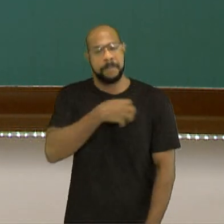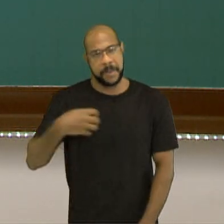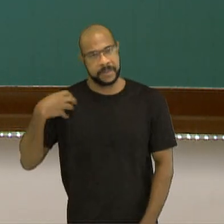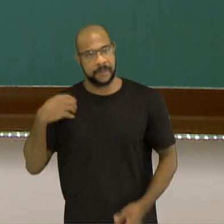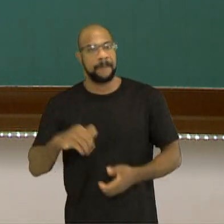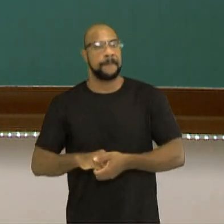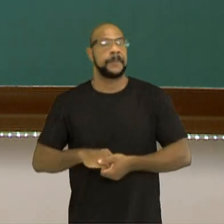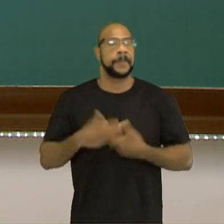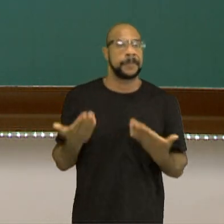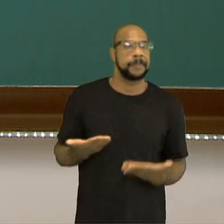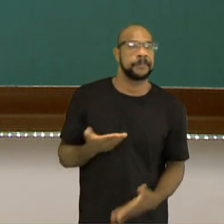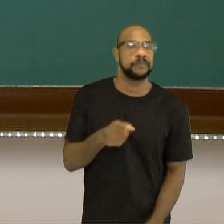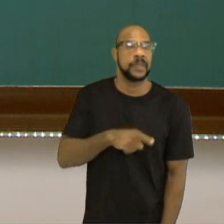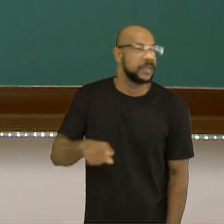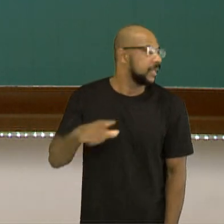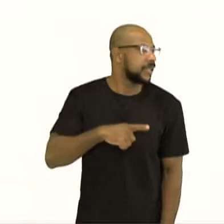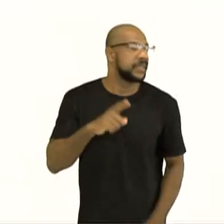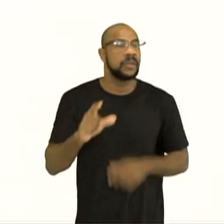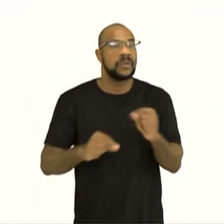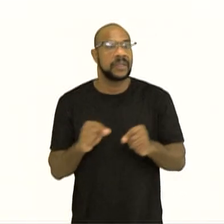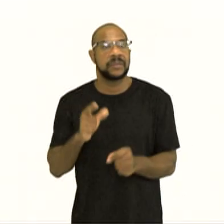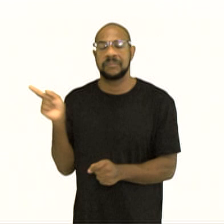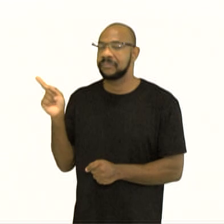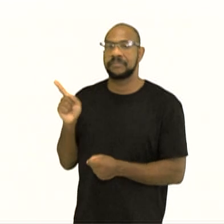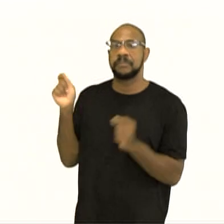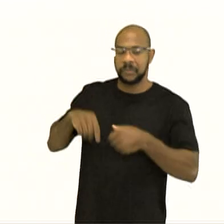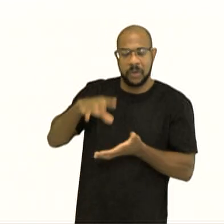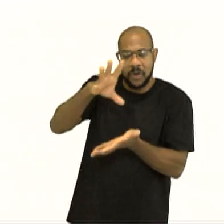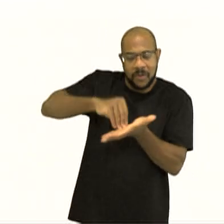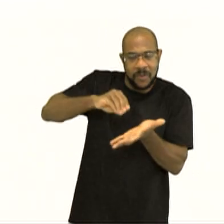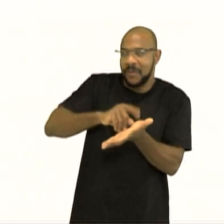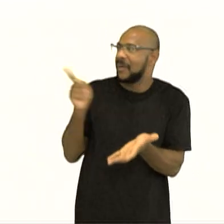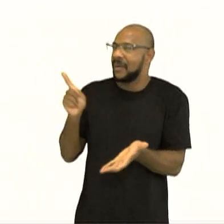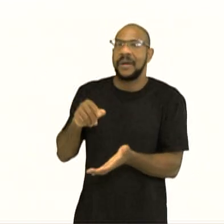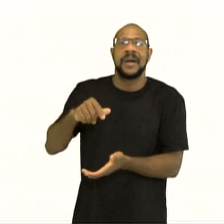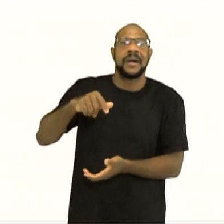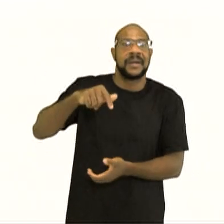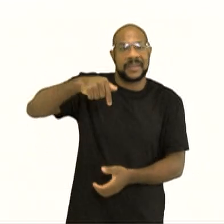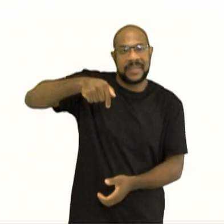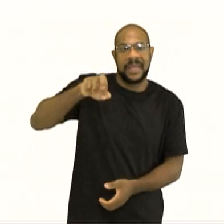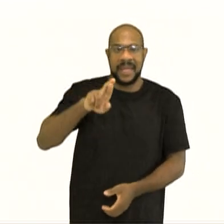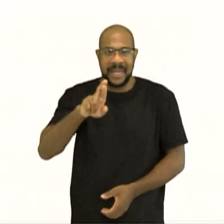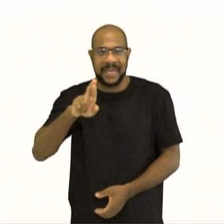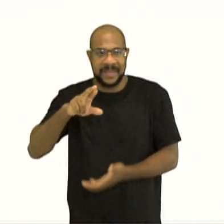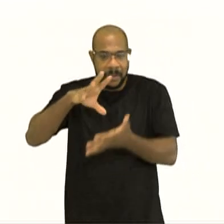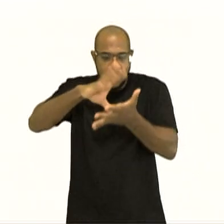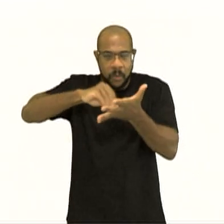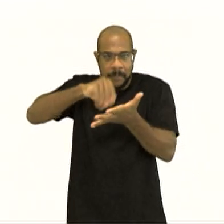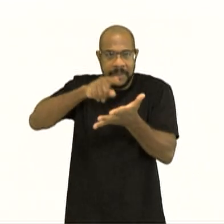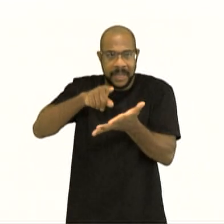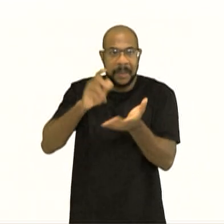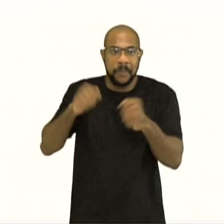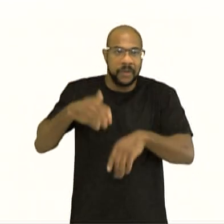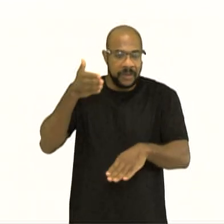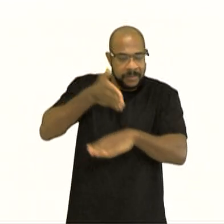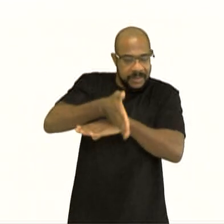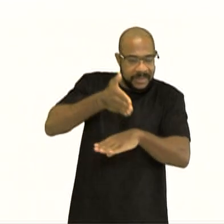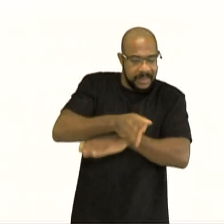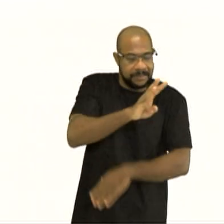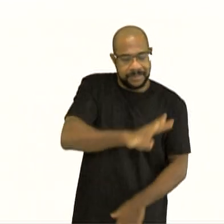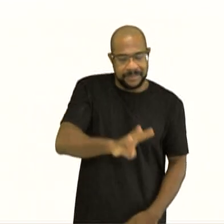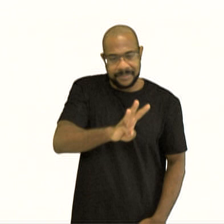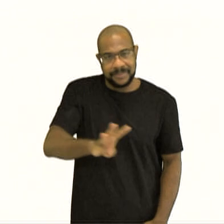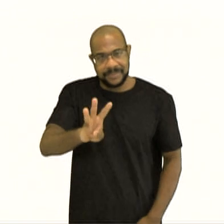tá? Aqui vocês têm um QR Code, esse QR Code te leva ao site Domínio Público e em